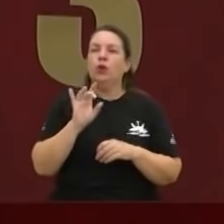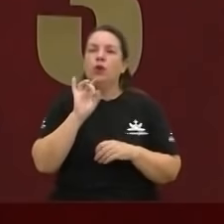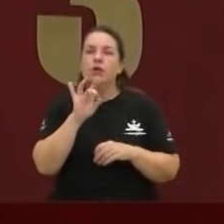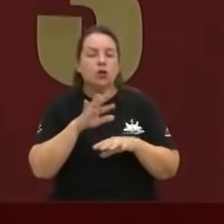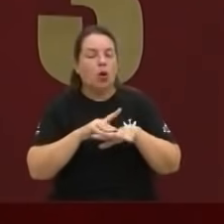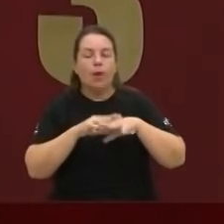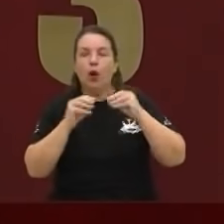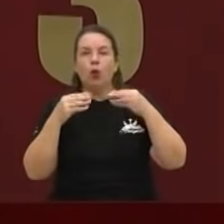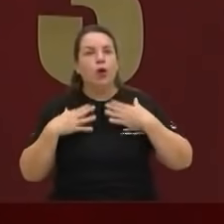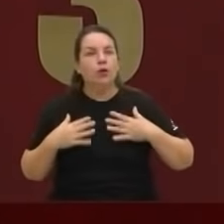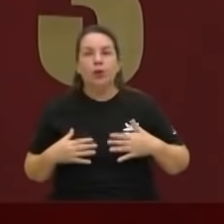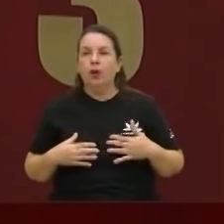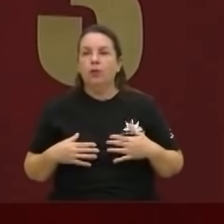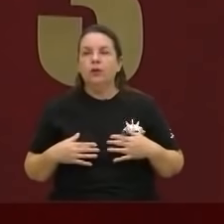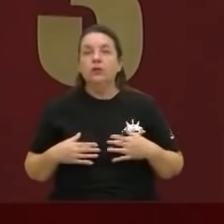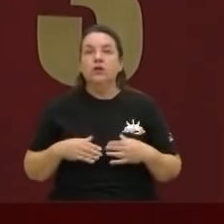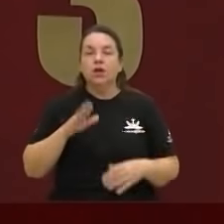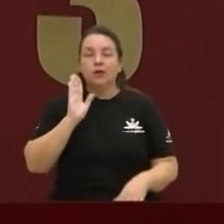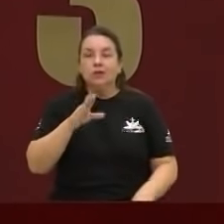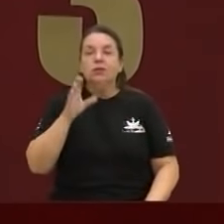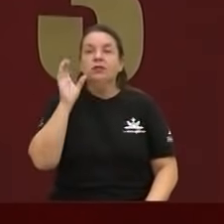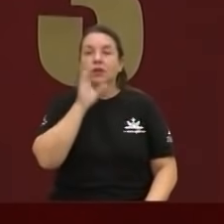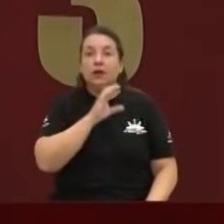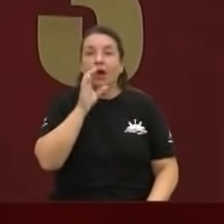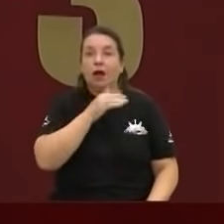cura física. Imediatamente,